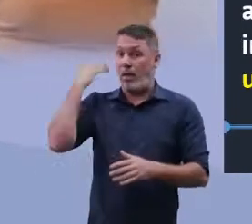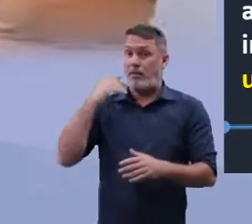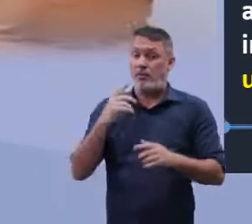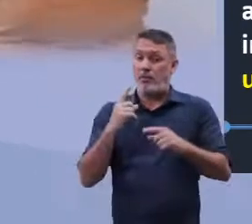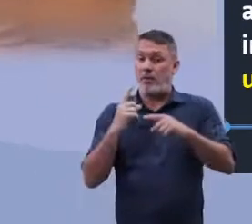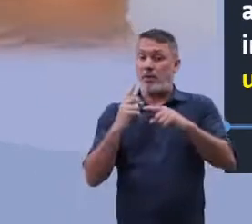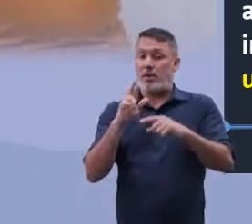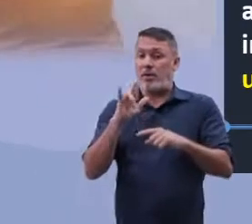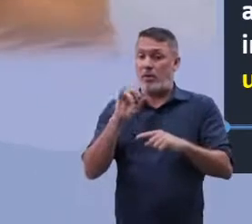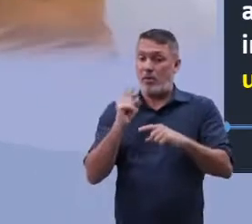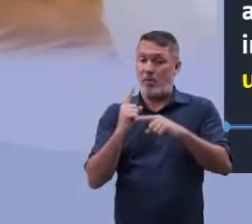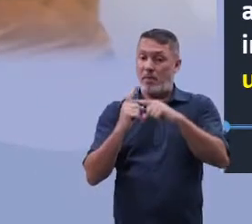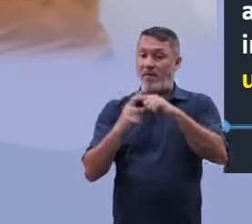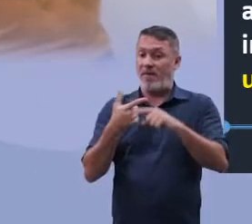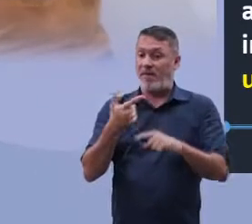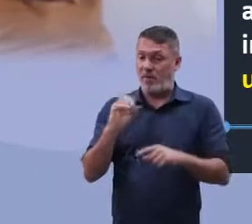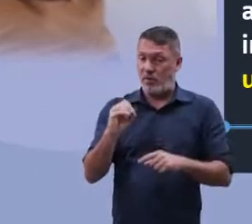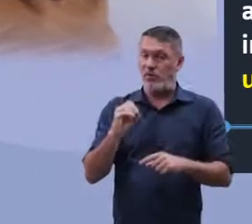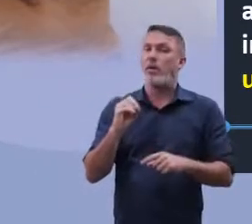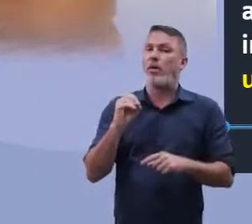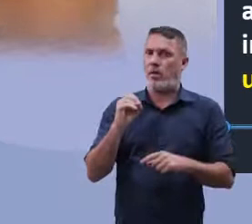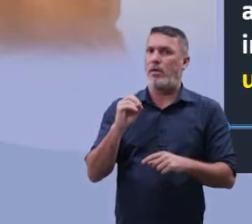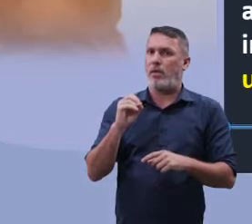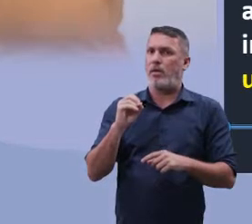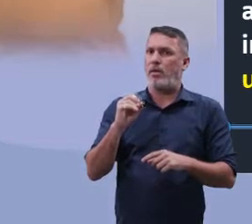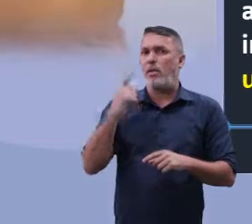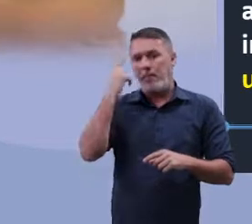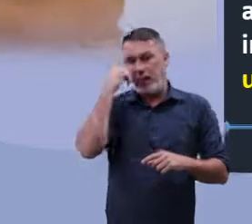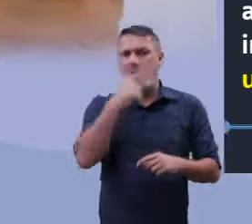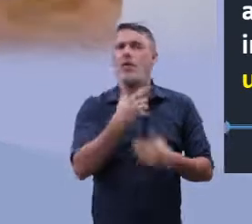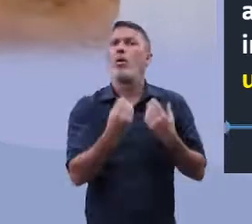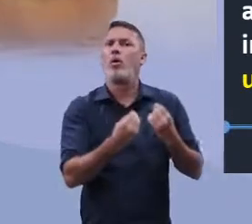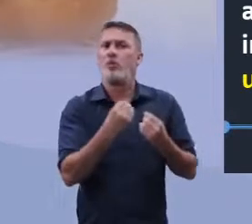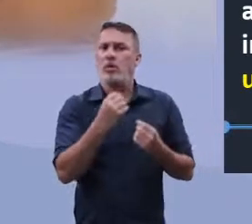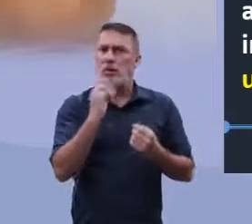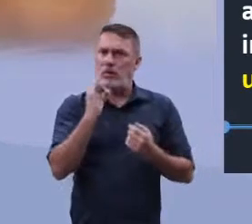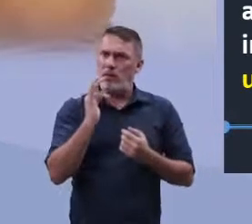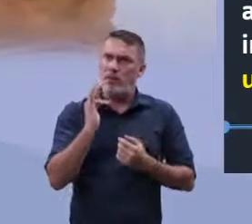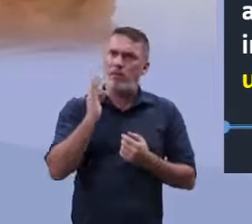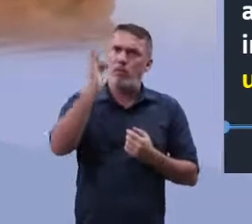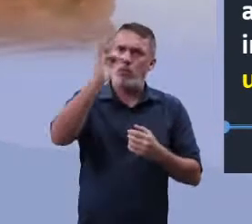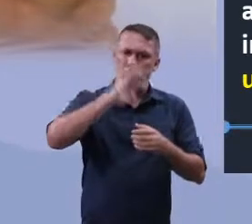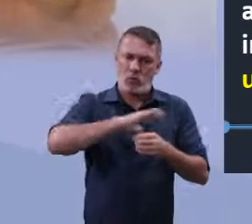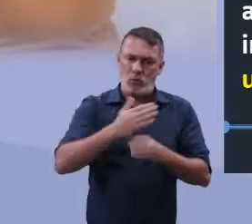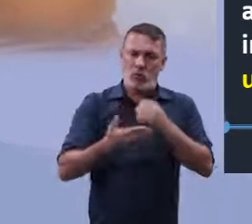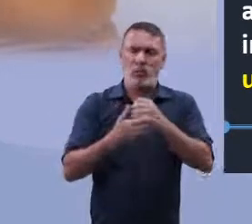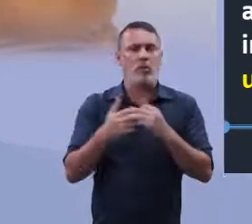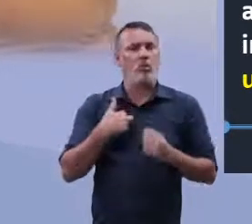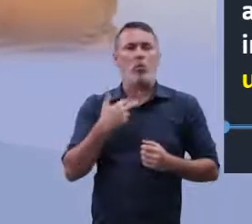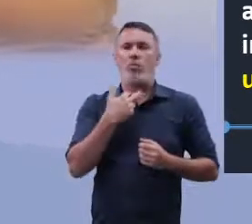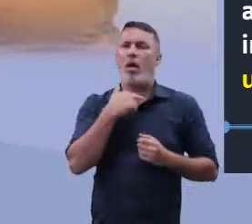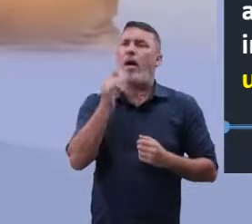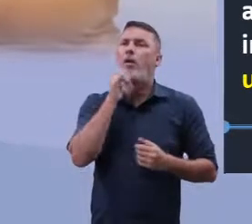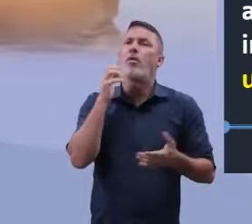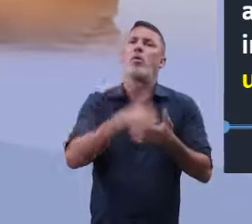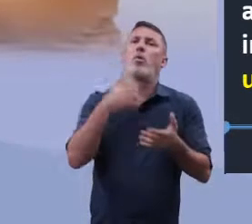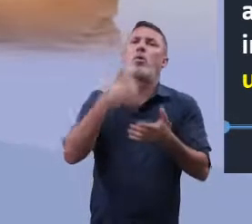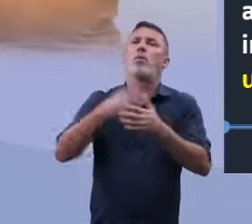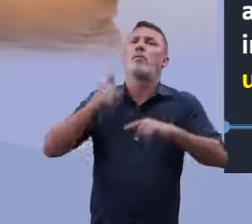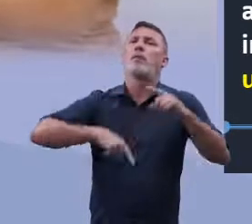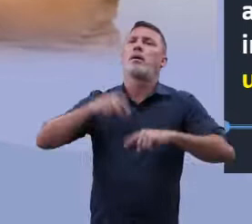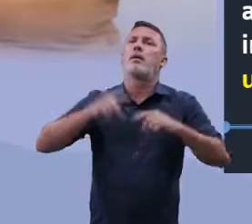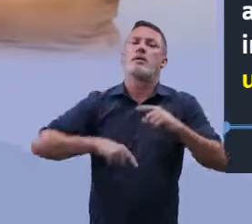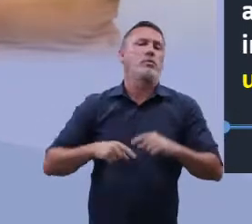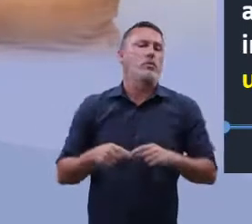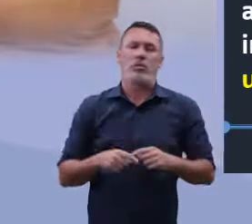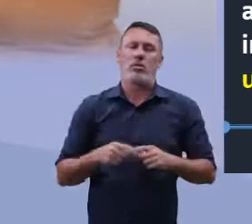20 é como se ela fosse o contrário. Se nós precisamos pensar no futuro, pensar em sustentabilidade, eu não posso ser consumista. Eu